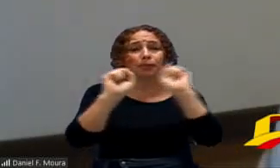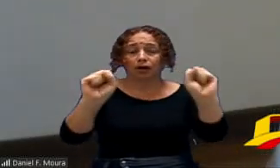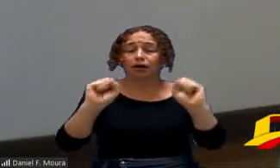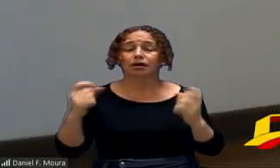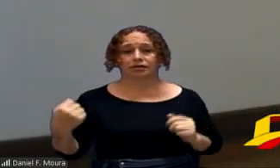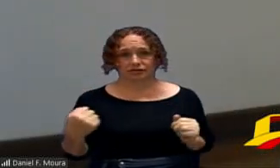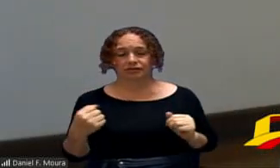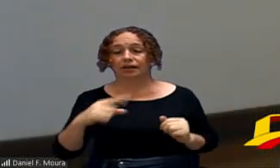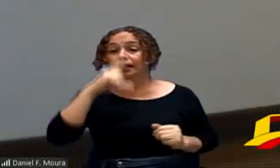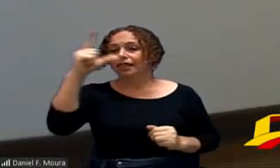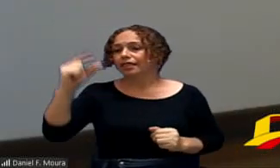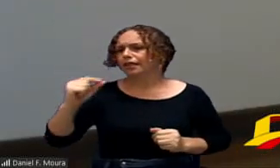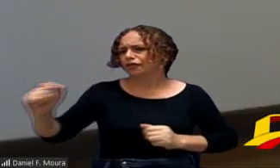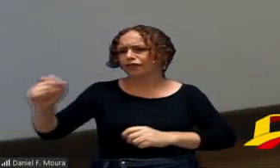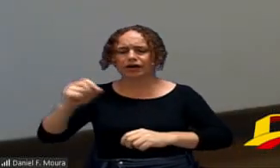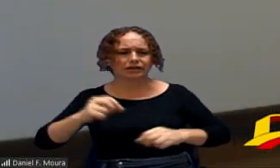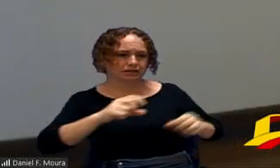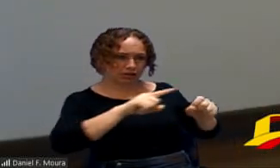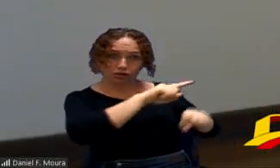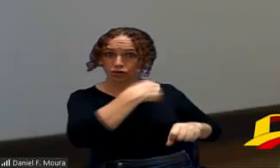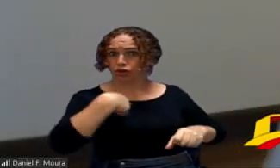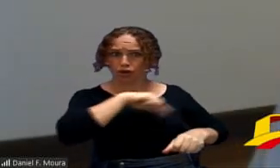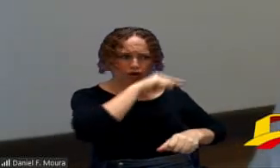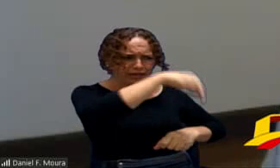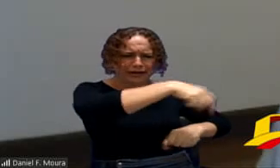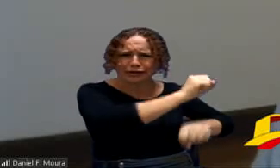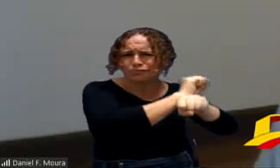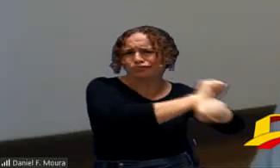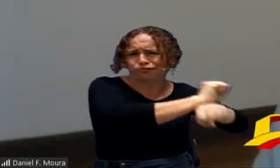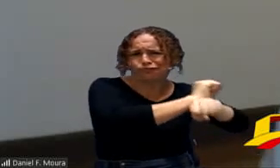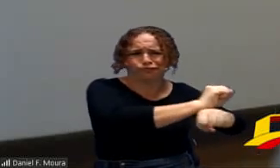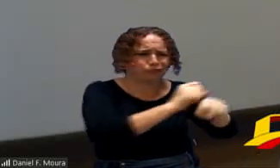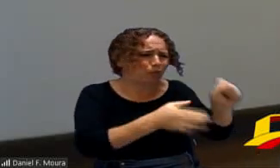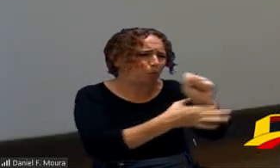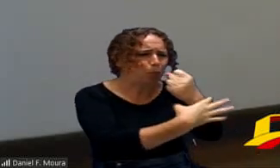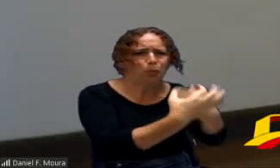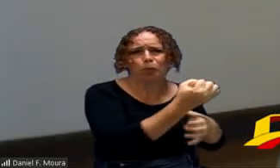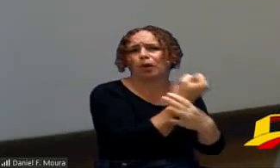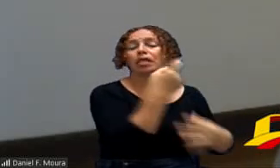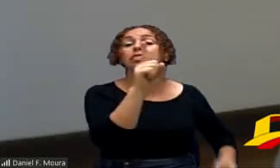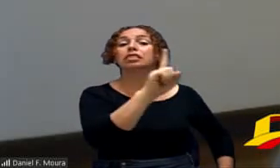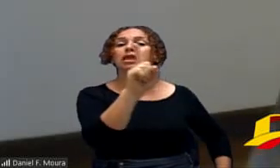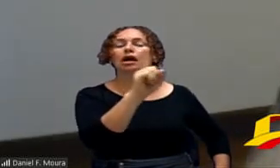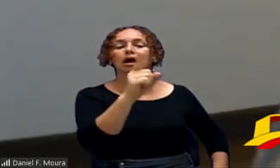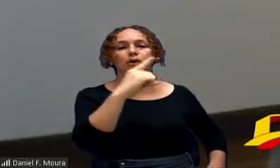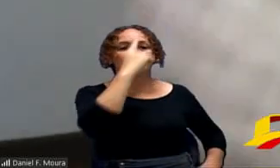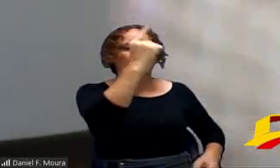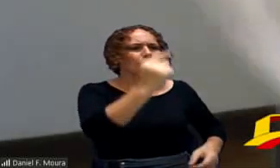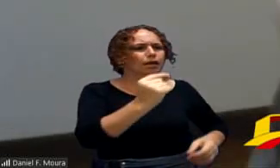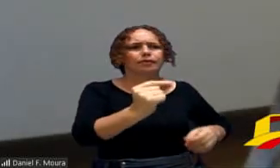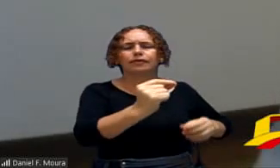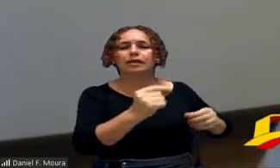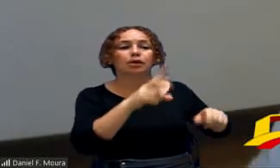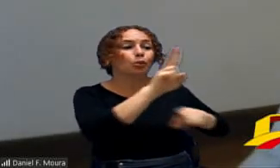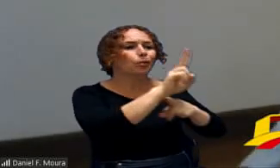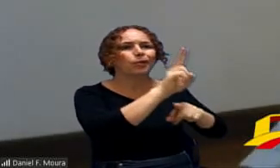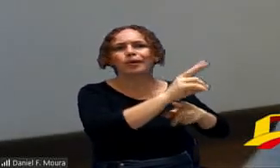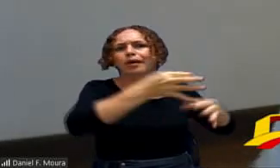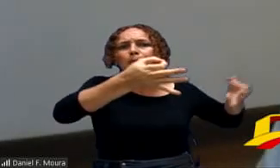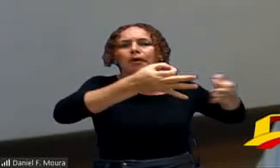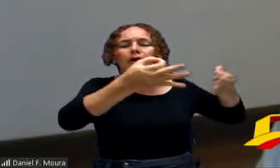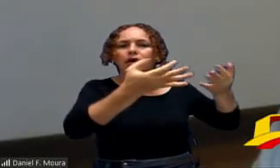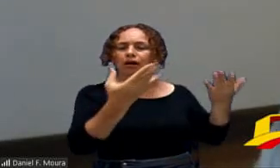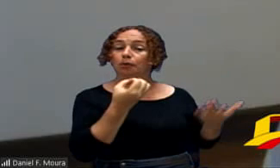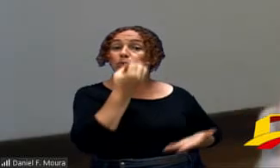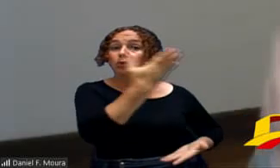nós, elefantes não são acorrentados por nós durante o transporte, elefantes têm um padrão excelente, tem especialistas de elefante do